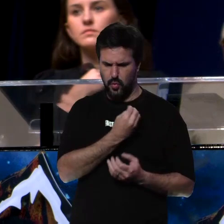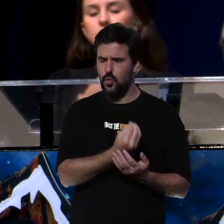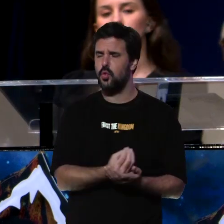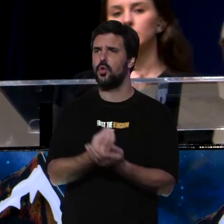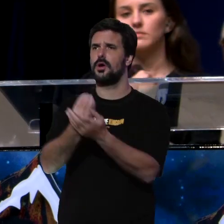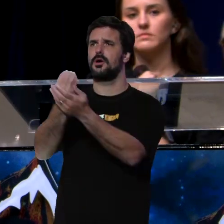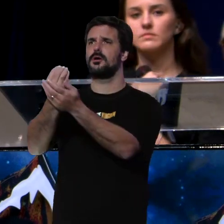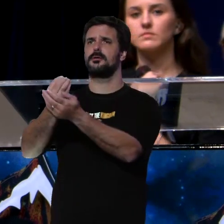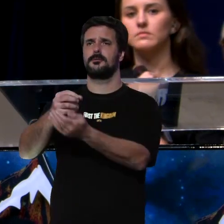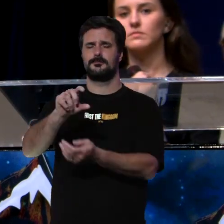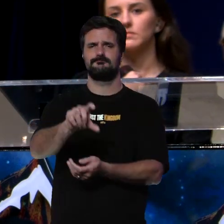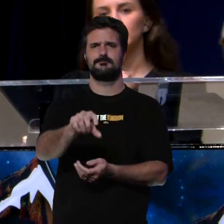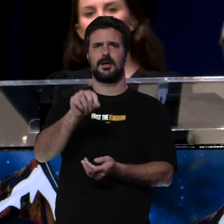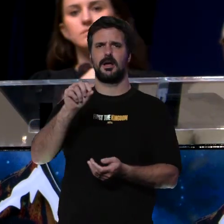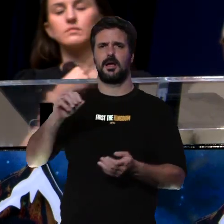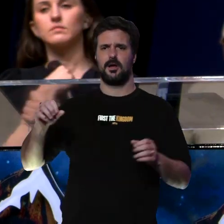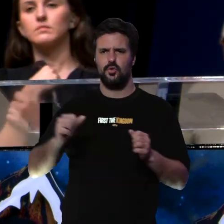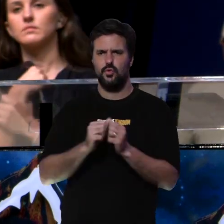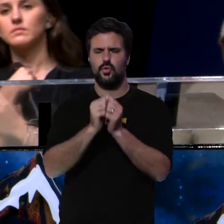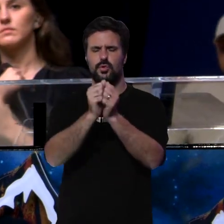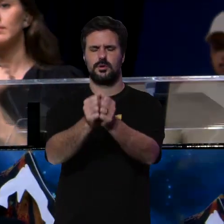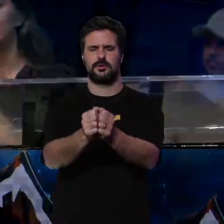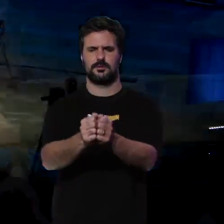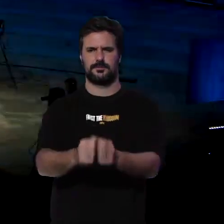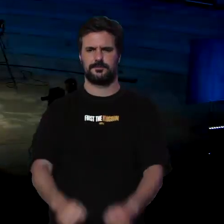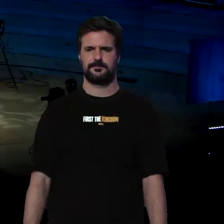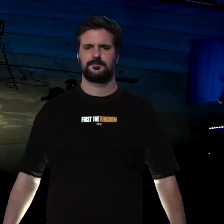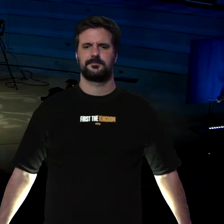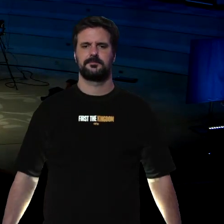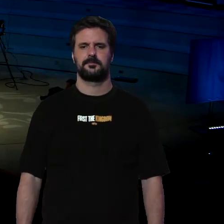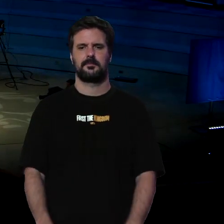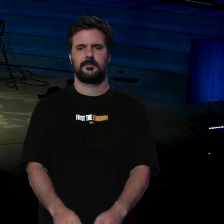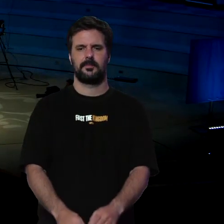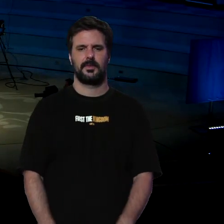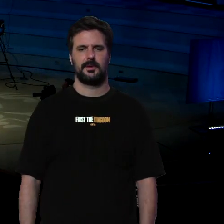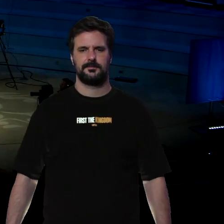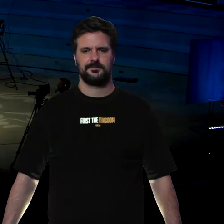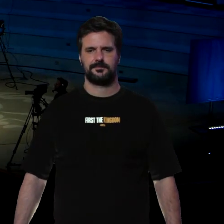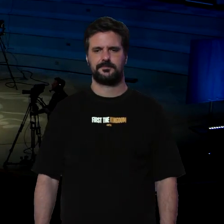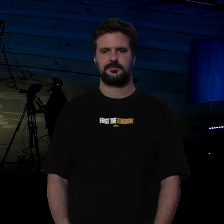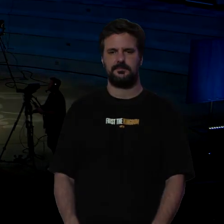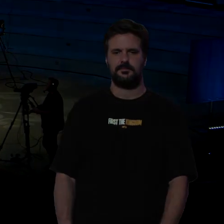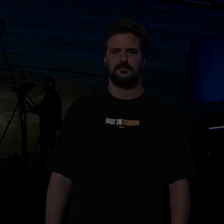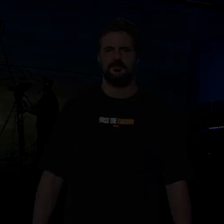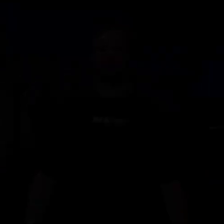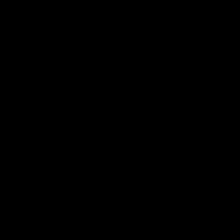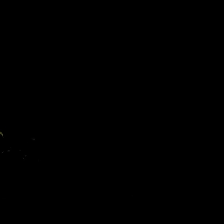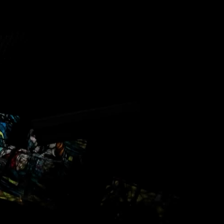decisões que você tomou agora junto com o Senhor nessa canção. Vamos adorar o Senhor.